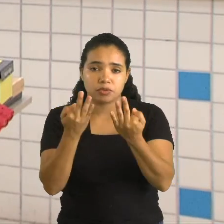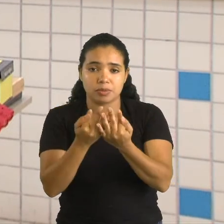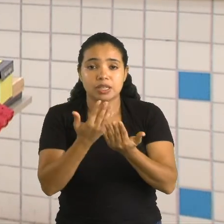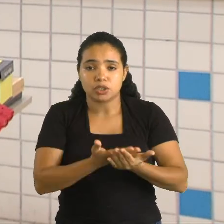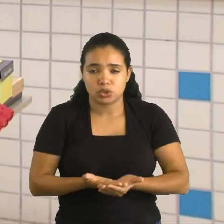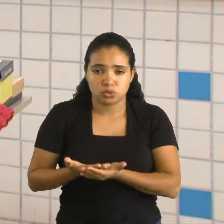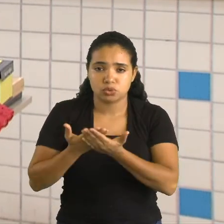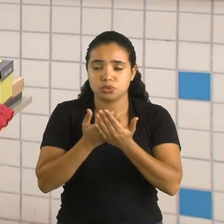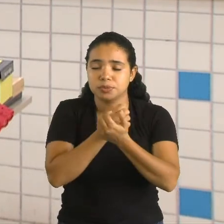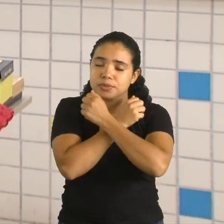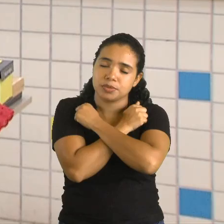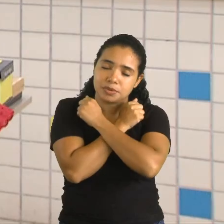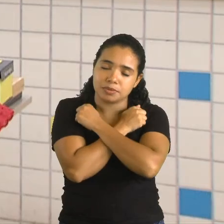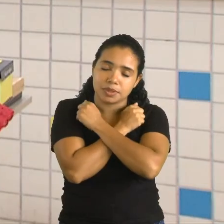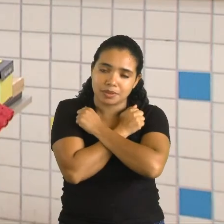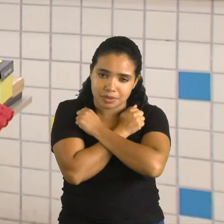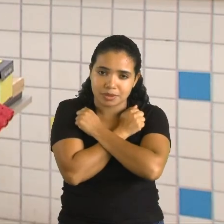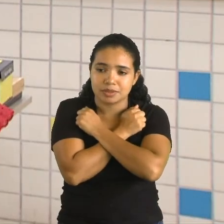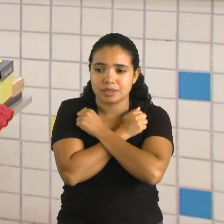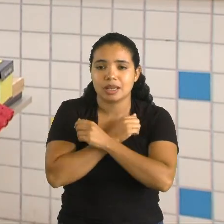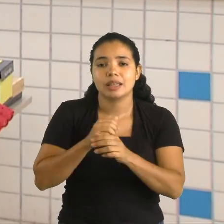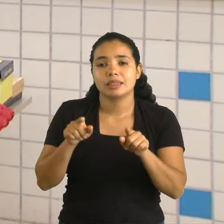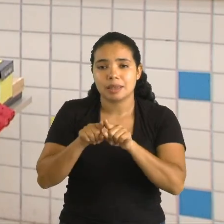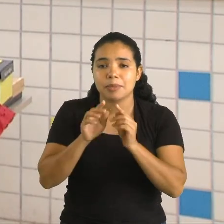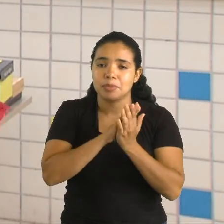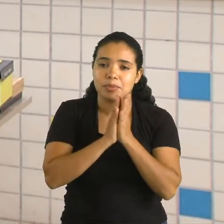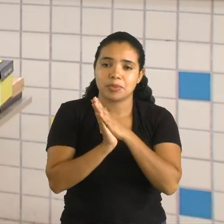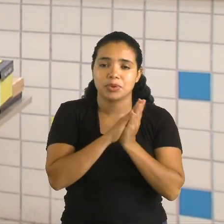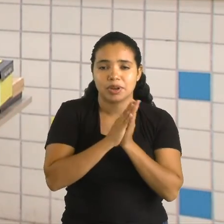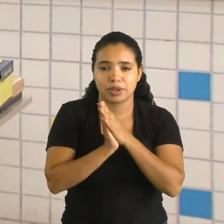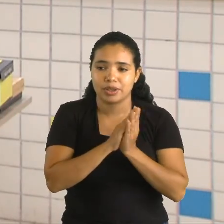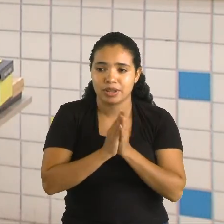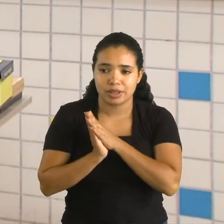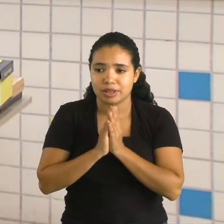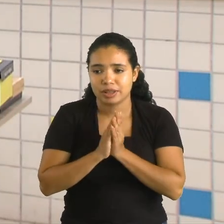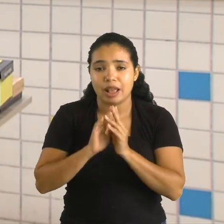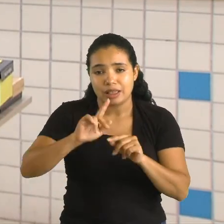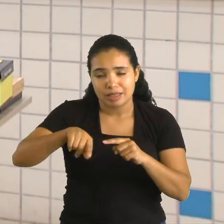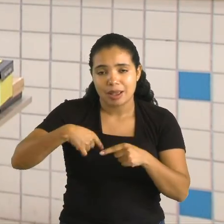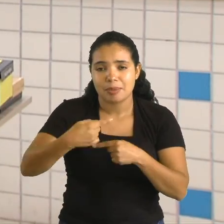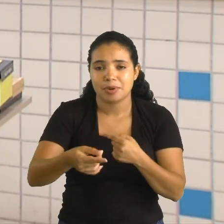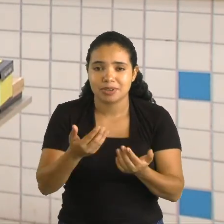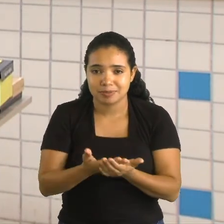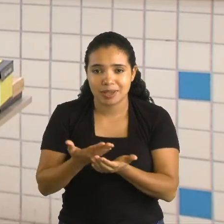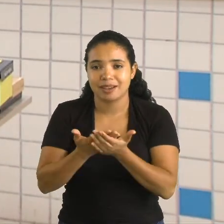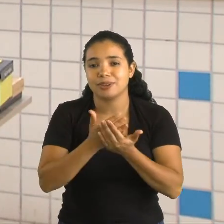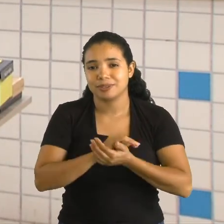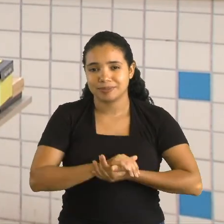estude. Um abraço meu e da Francisquinha. E até a nossa próxima aula.